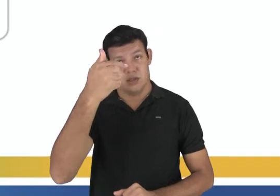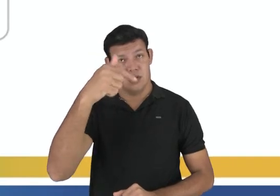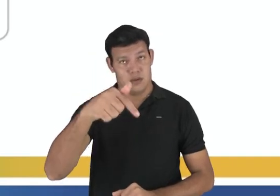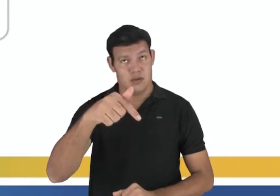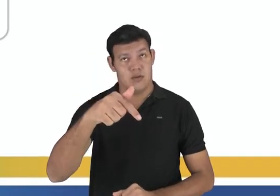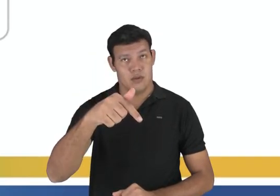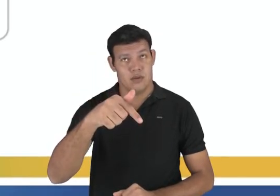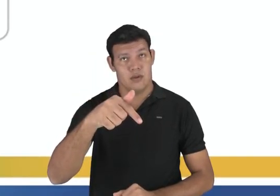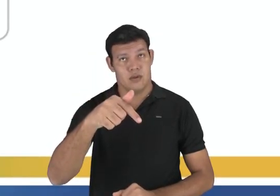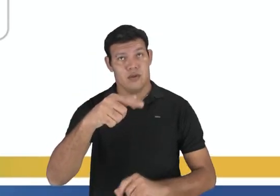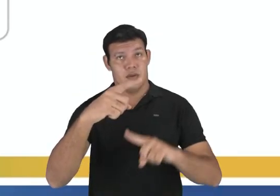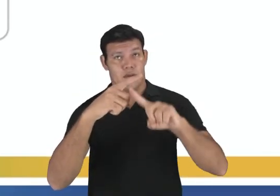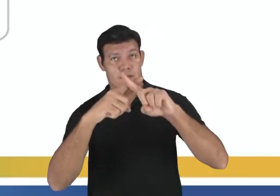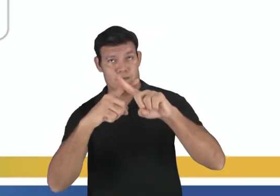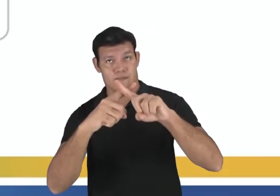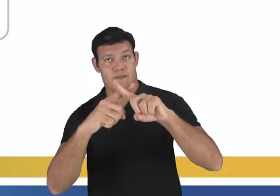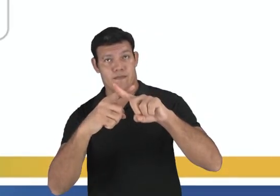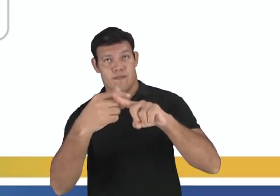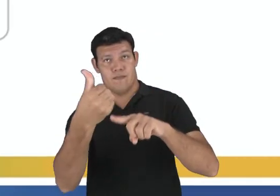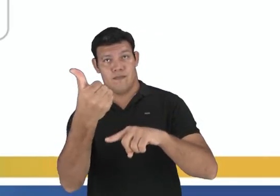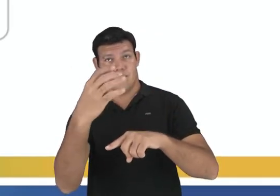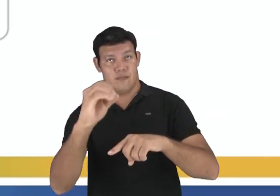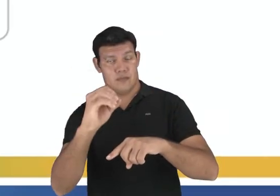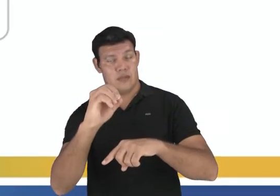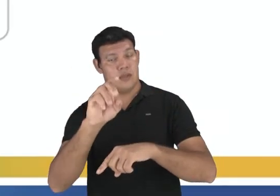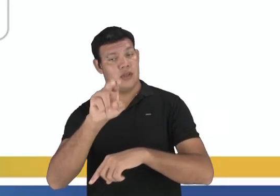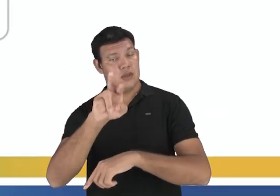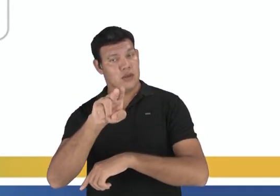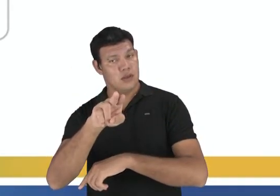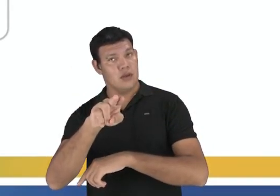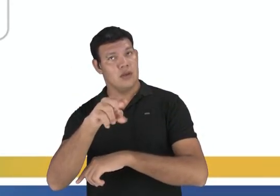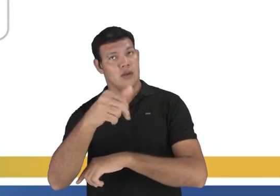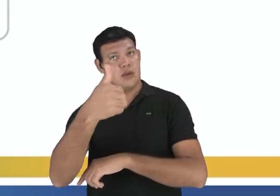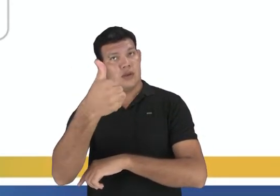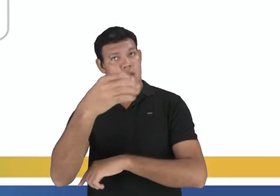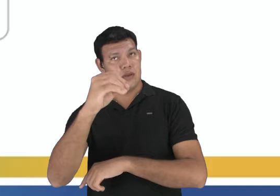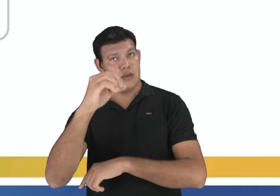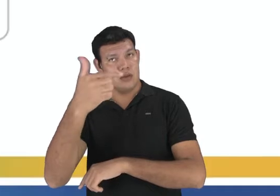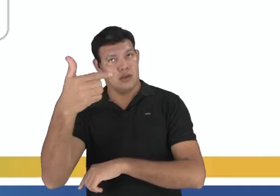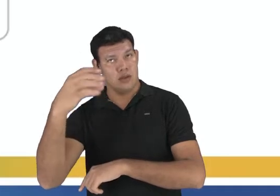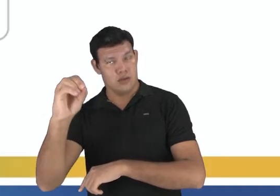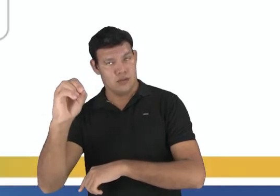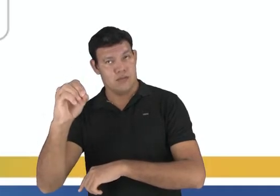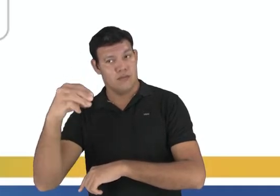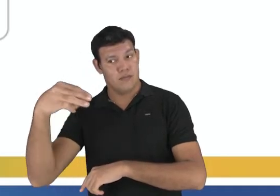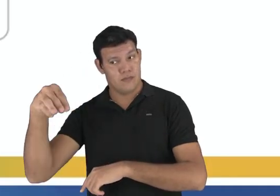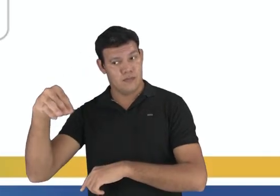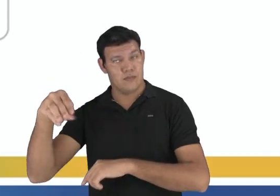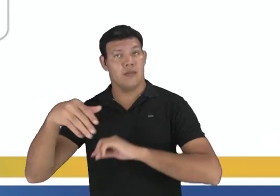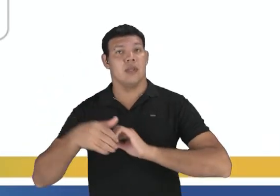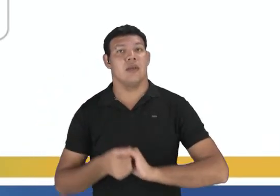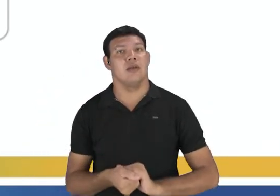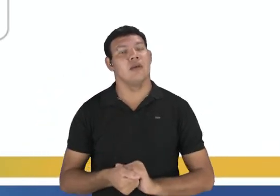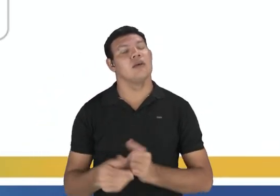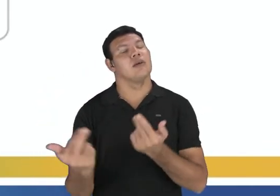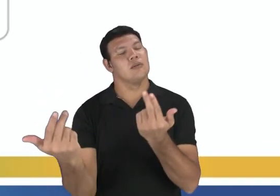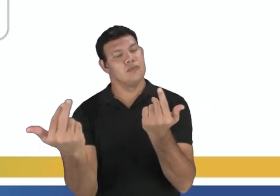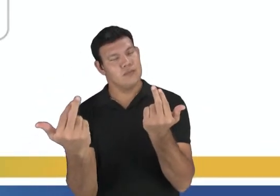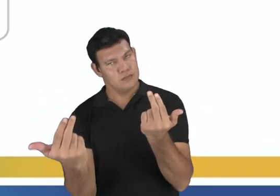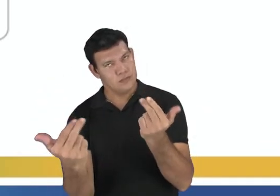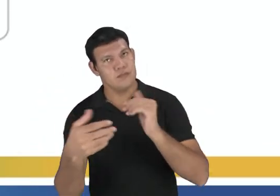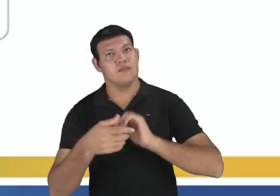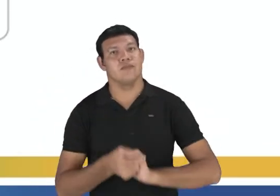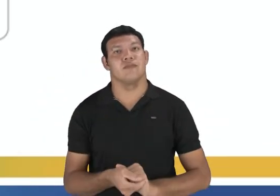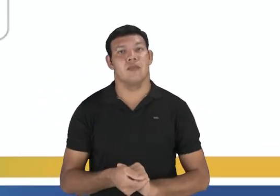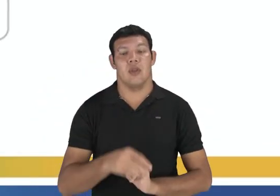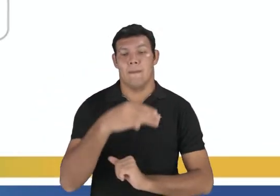multiplicar 17 horas por 60, e aí eu vou ter 1020 minutos. De igual modo acontece